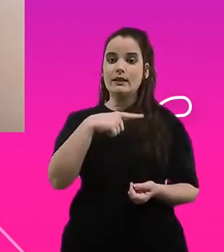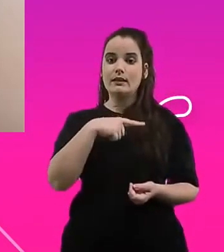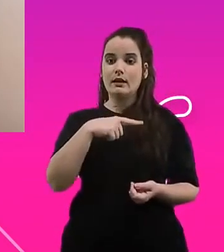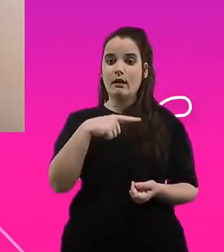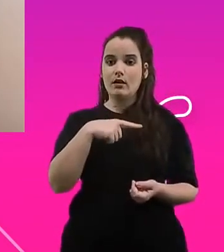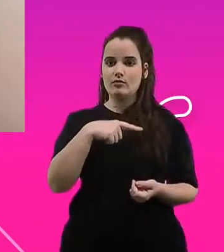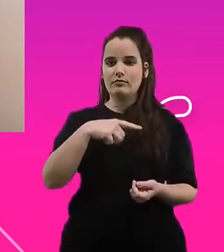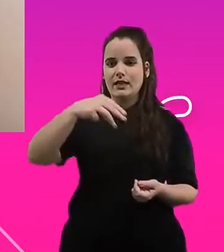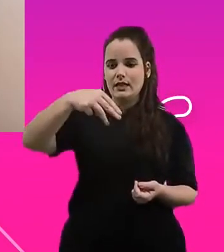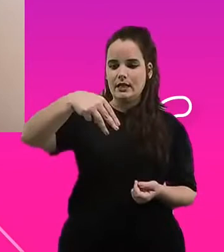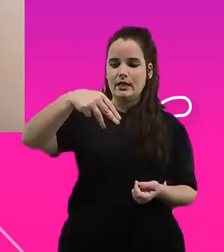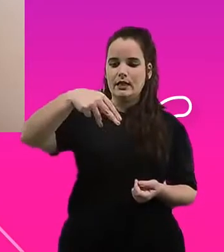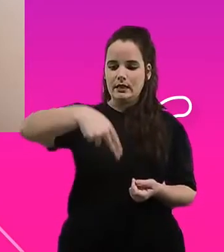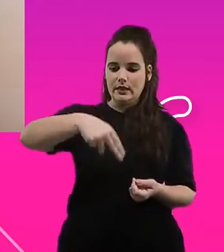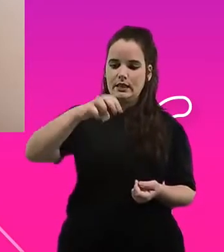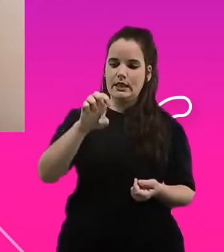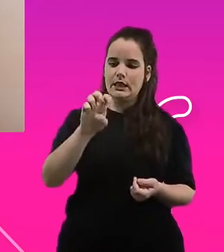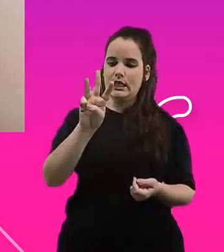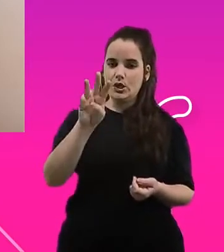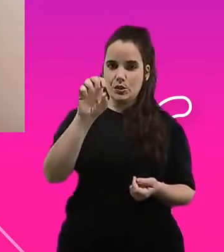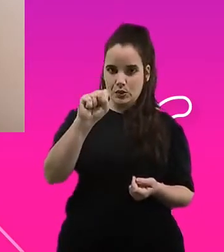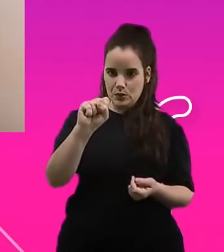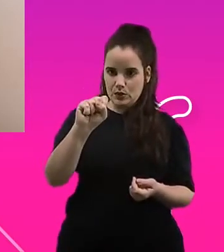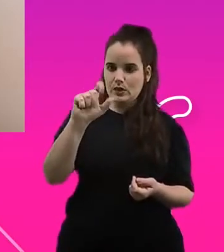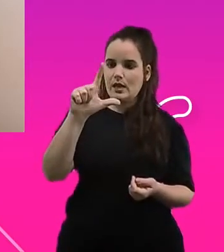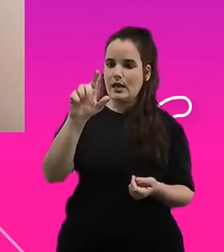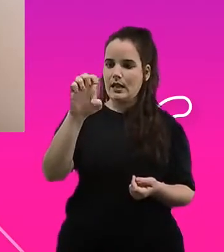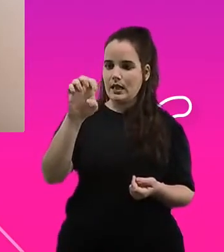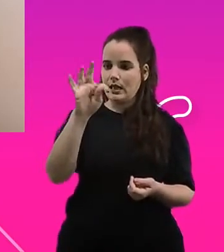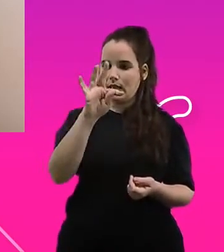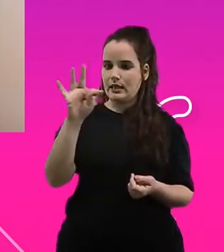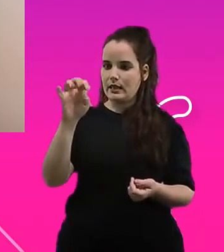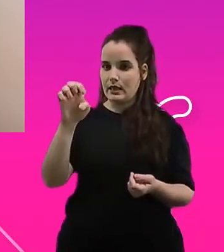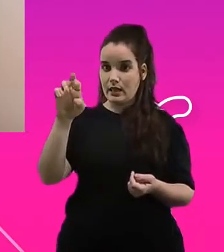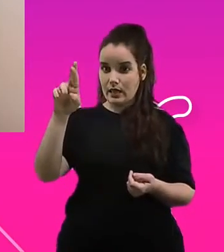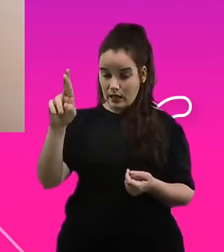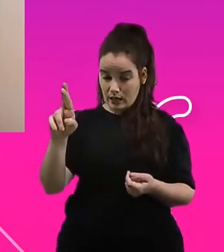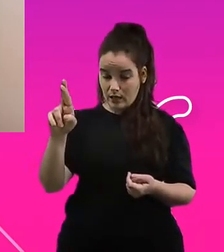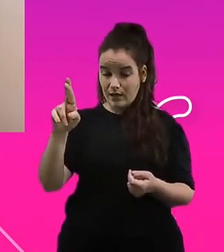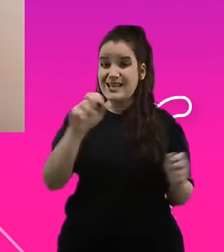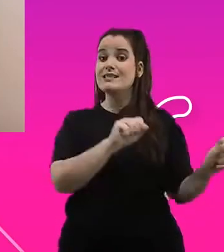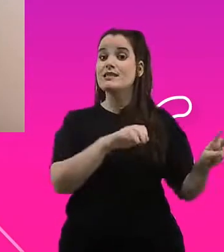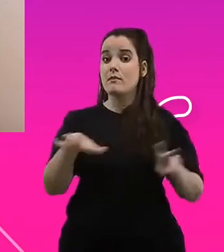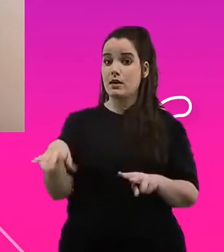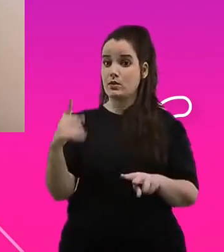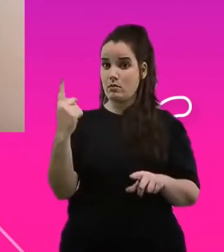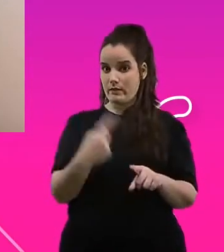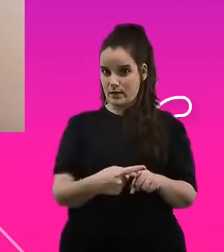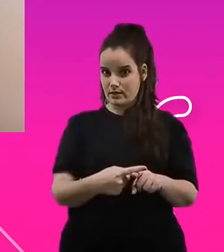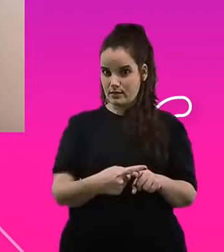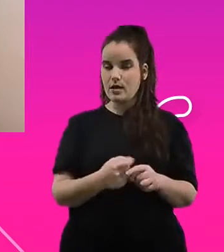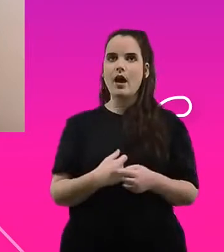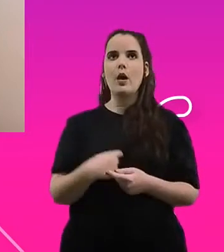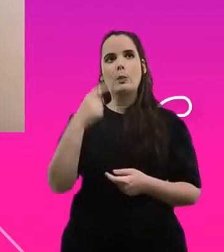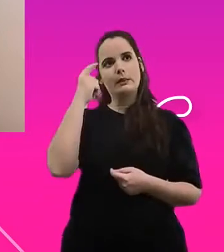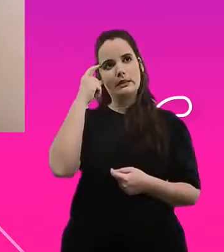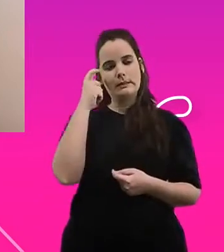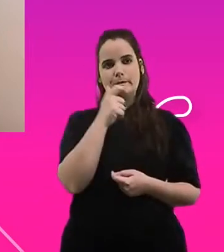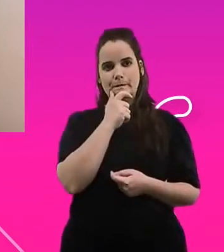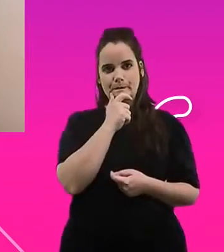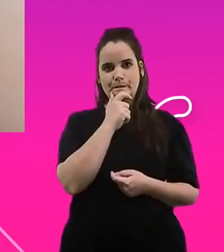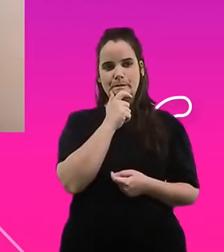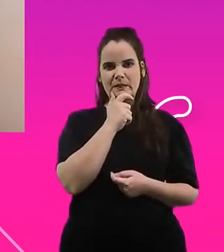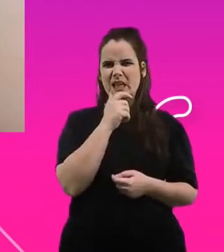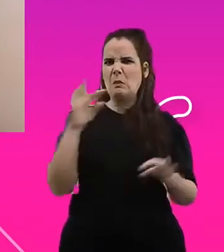Faz 2 anos já. Então, eu decidi que eu ia começar a produzir conteúdo na internet e eu disse, eu vou mandar e-mail. Tipo, todo mundo gravando